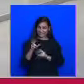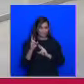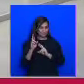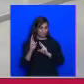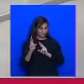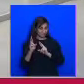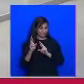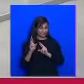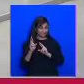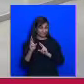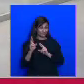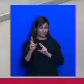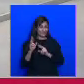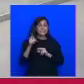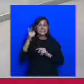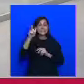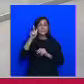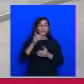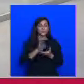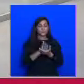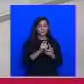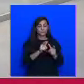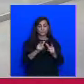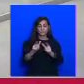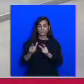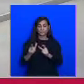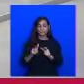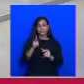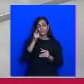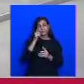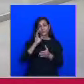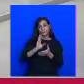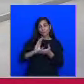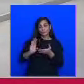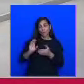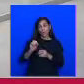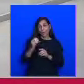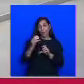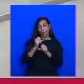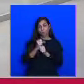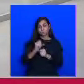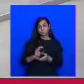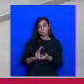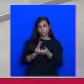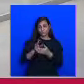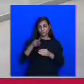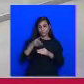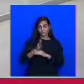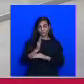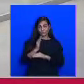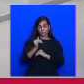você esperava? Logo após a apuração, você poderá saber de onde são as apostas vencedoras ou se o prêmio está